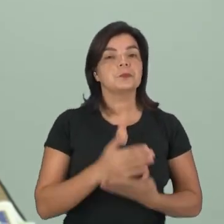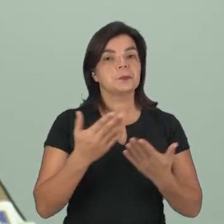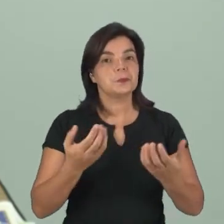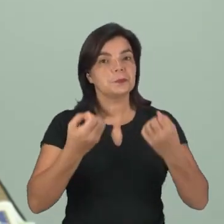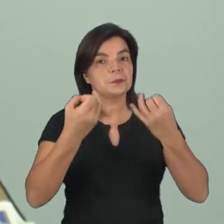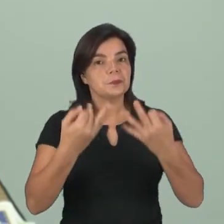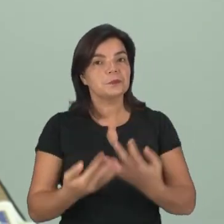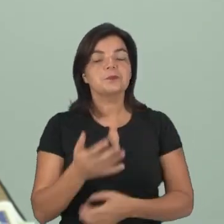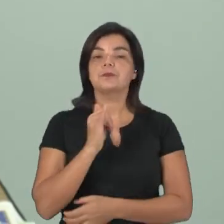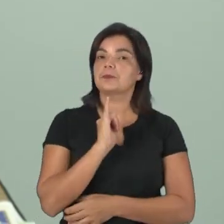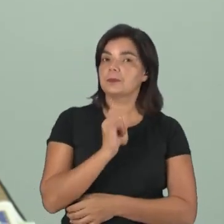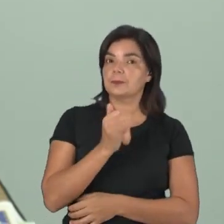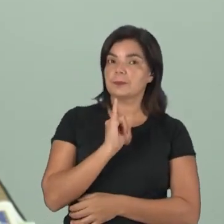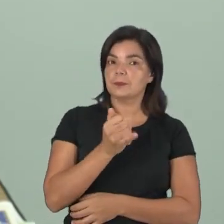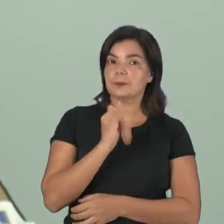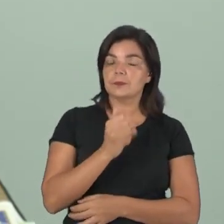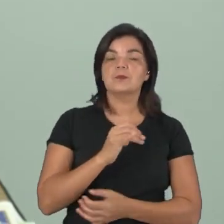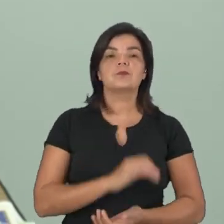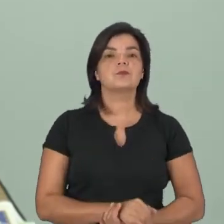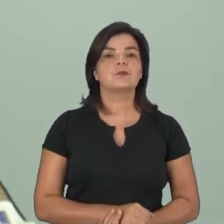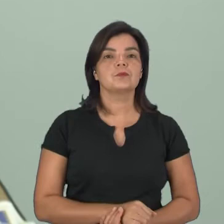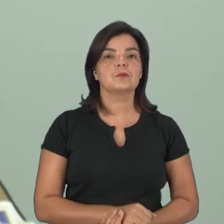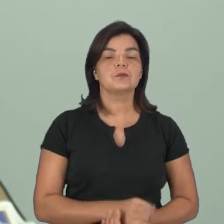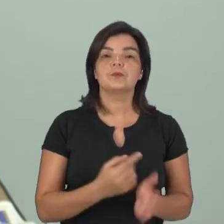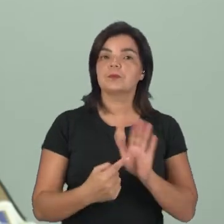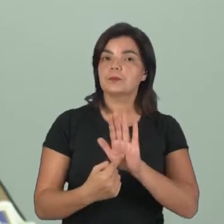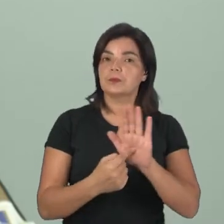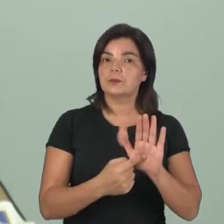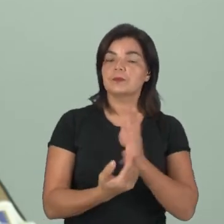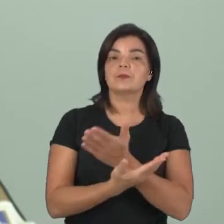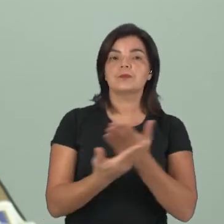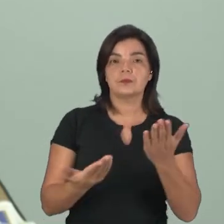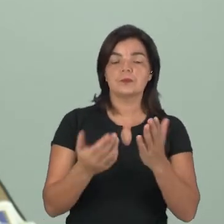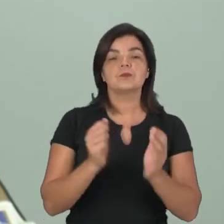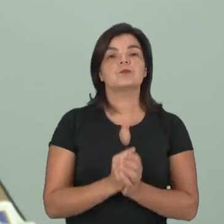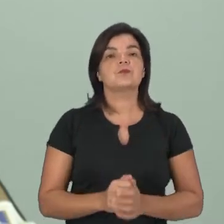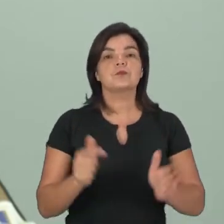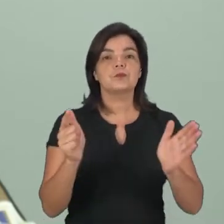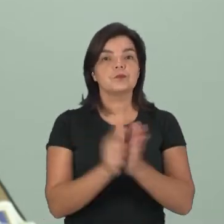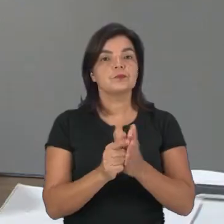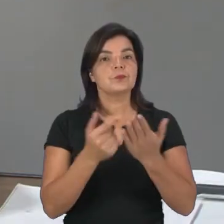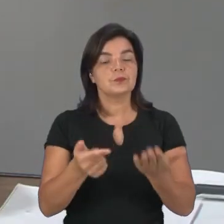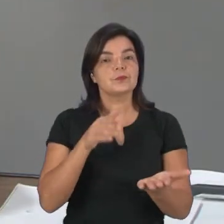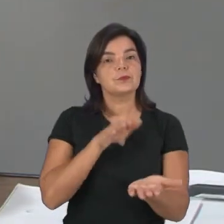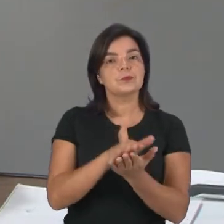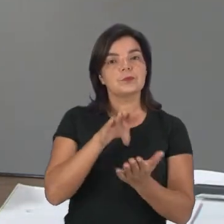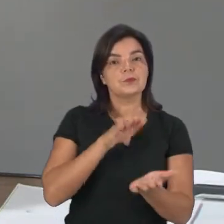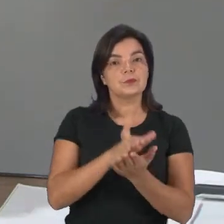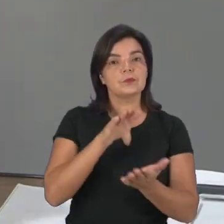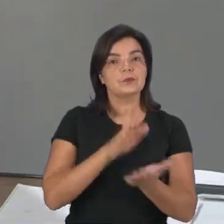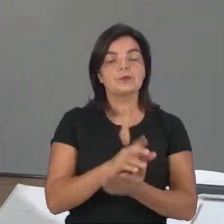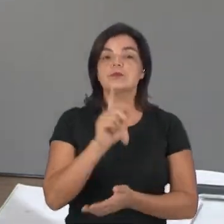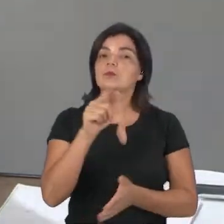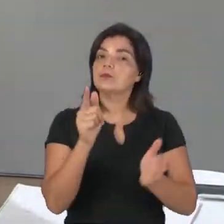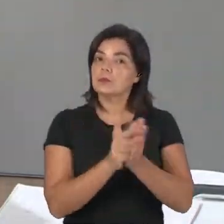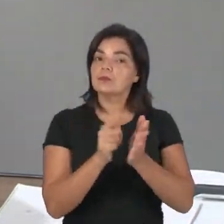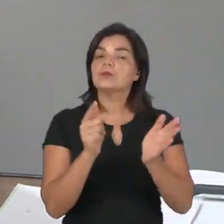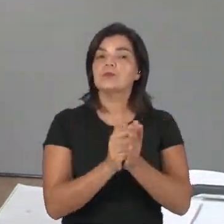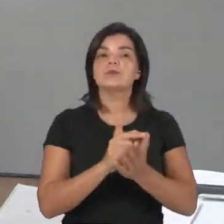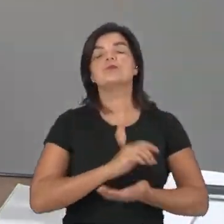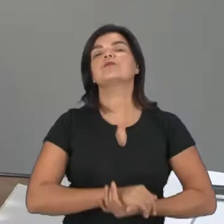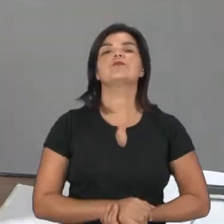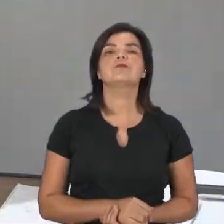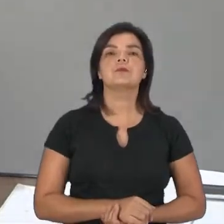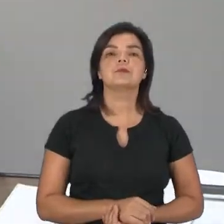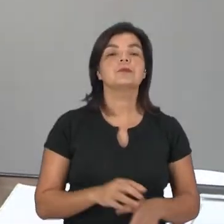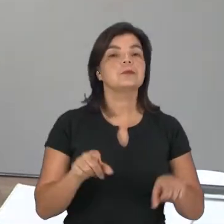como estamos falando de notícia eu vou aqui apresentar para vocês um jornal impresso ele tem um jornal impresso